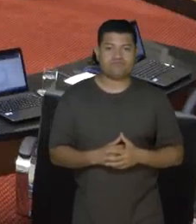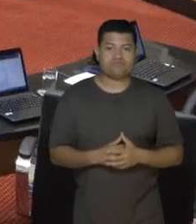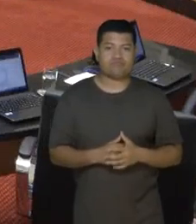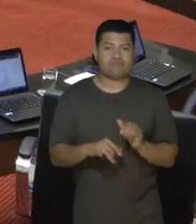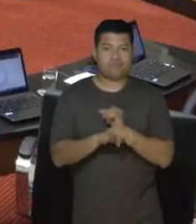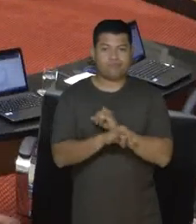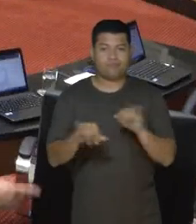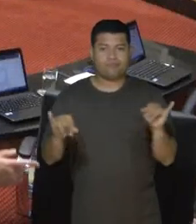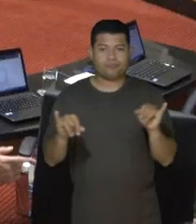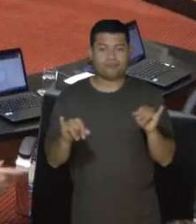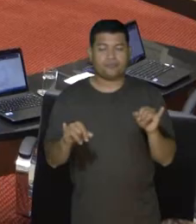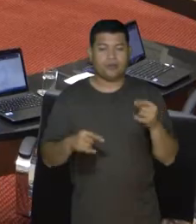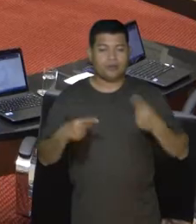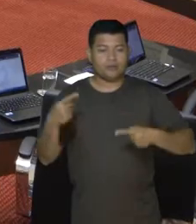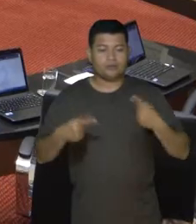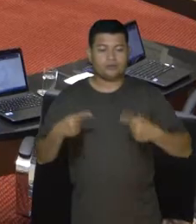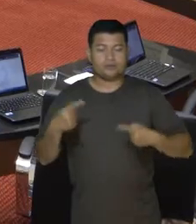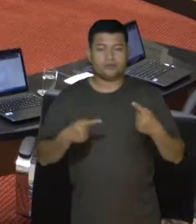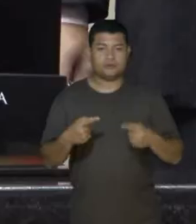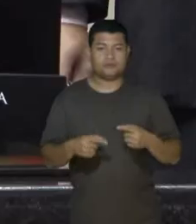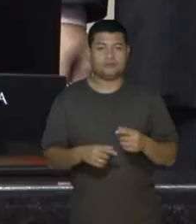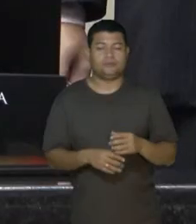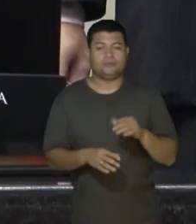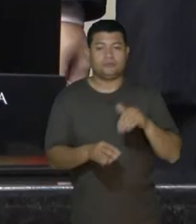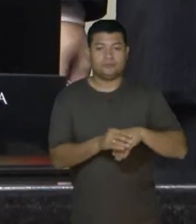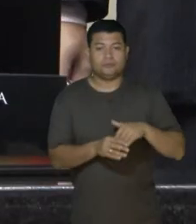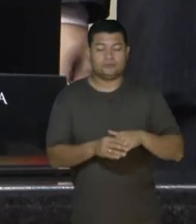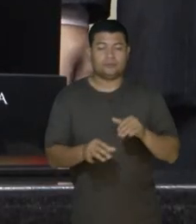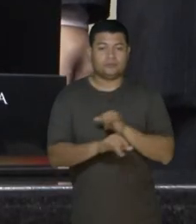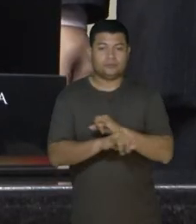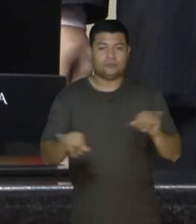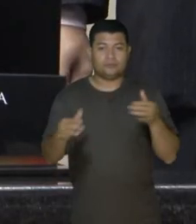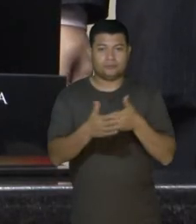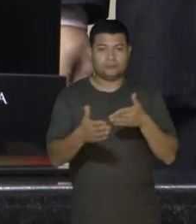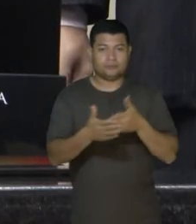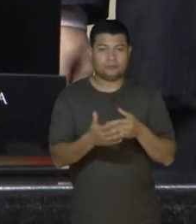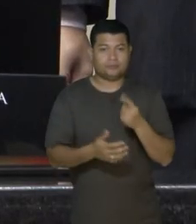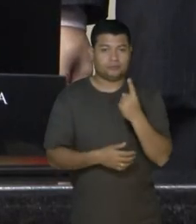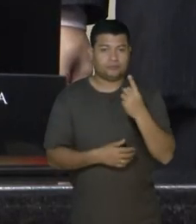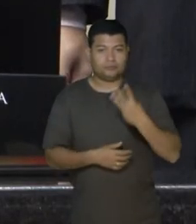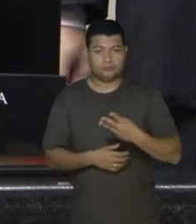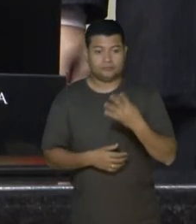Mensagem, discussão e votação em turno único da mensagem de veto